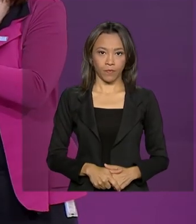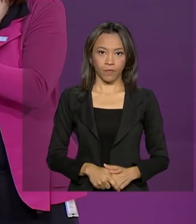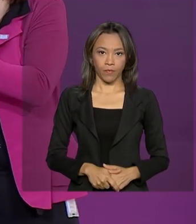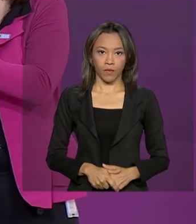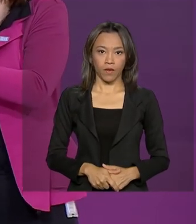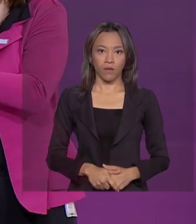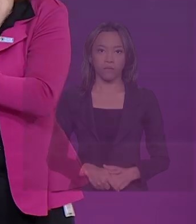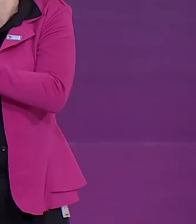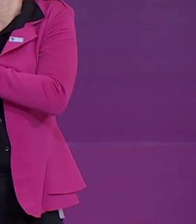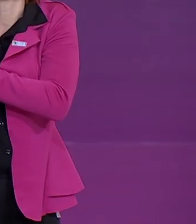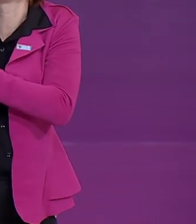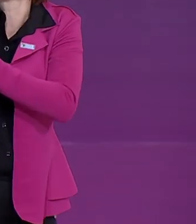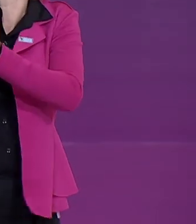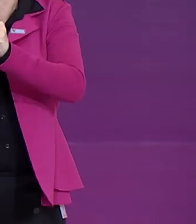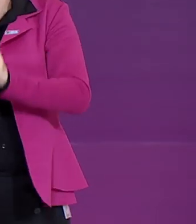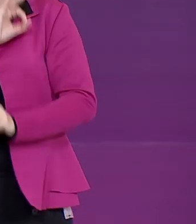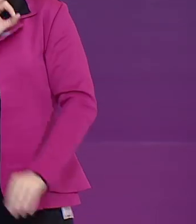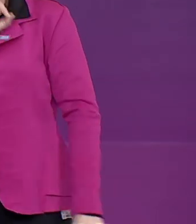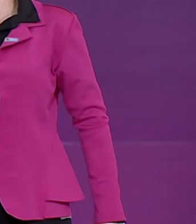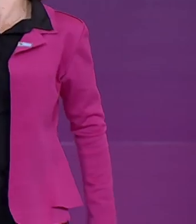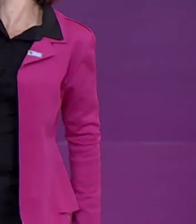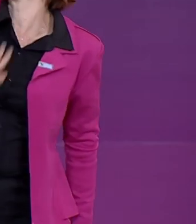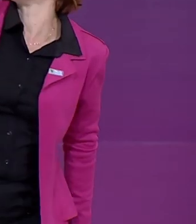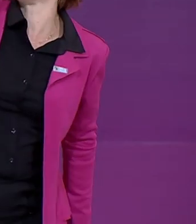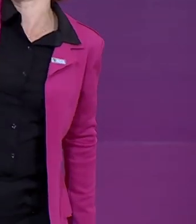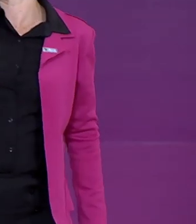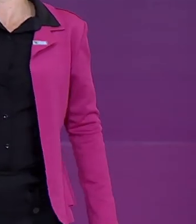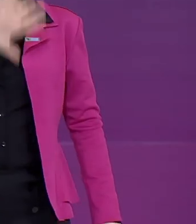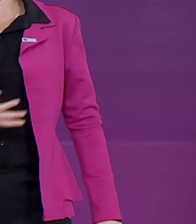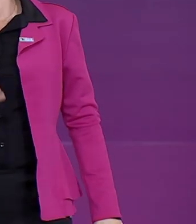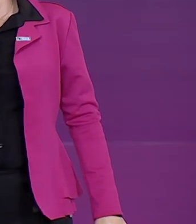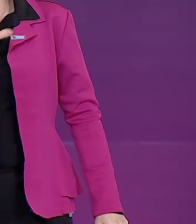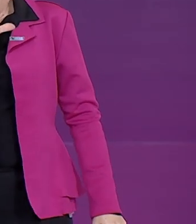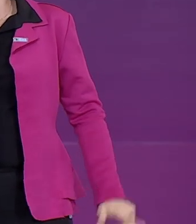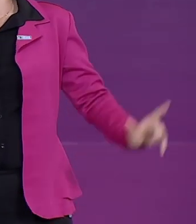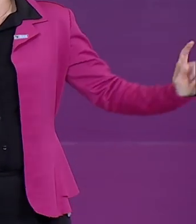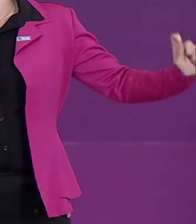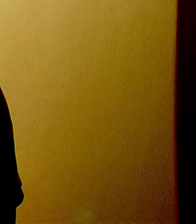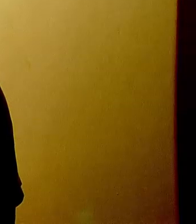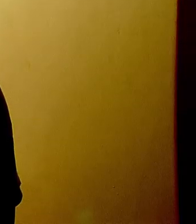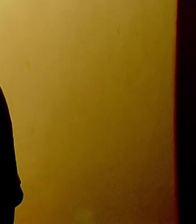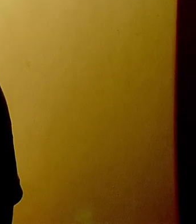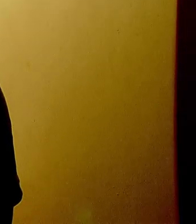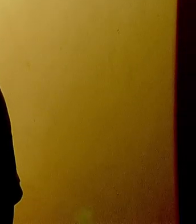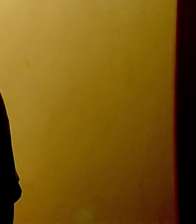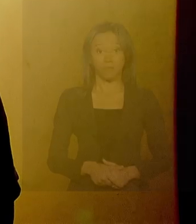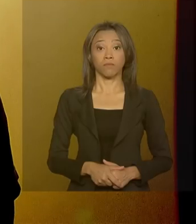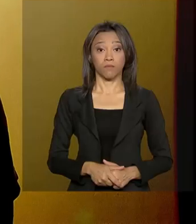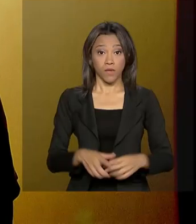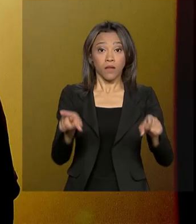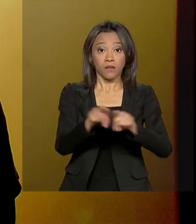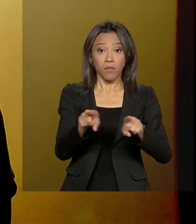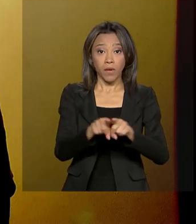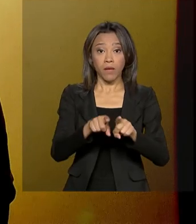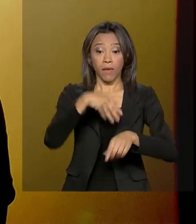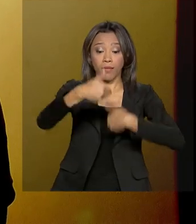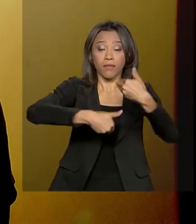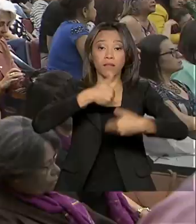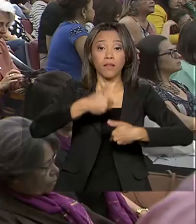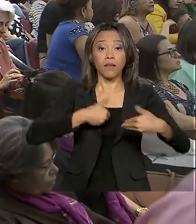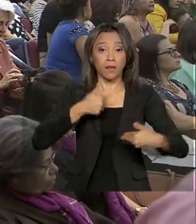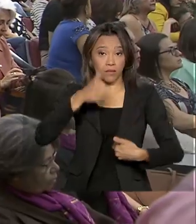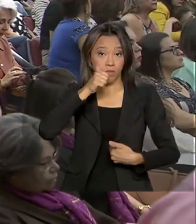todas as delegacias do país estarão capacitadas para receber mulheres. Também para atender as vítimas de